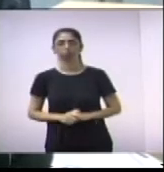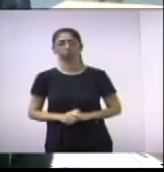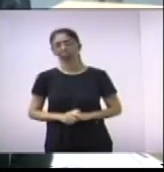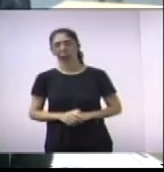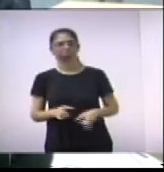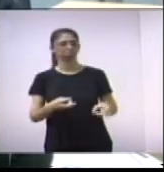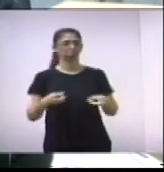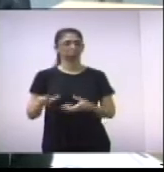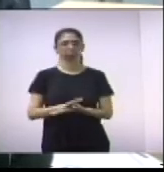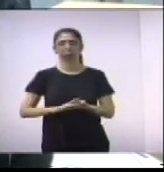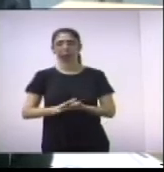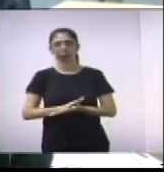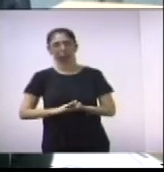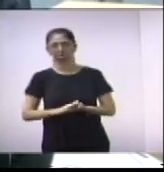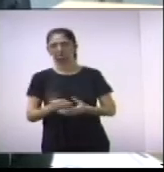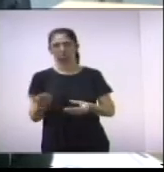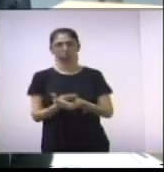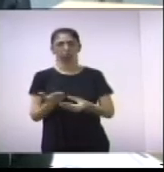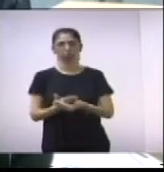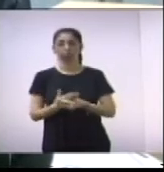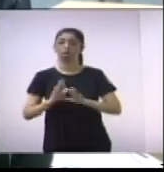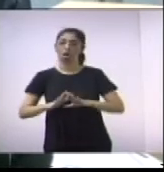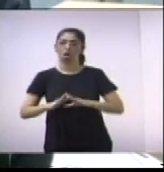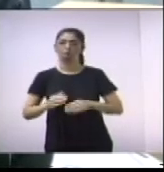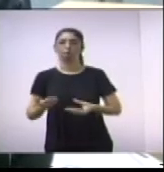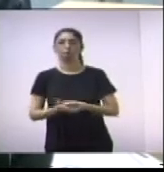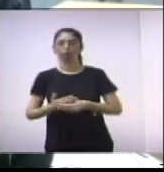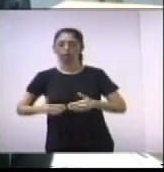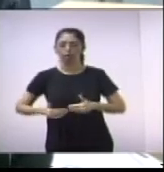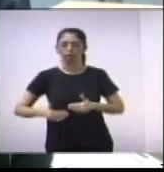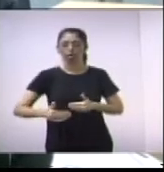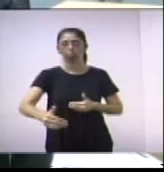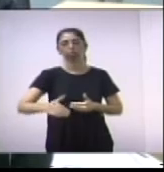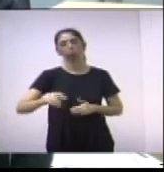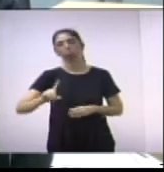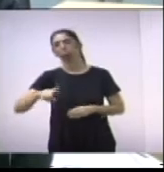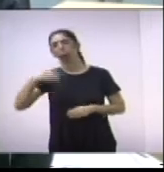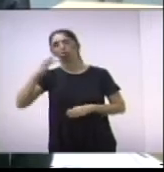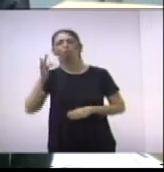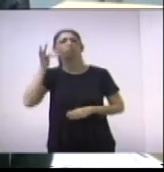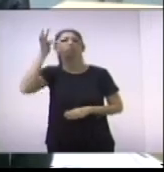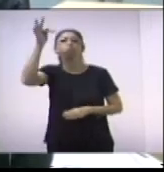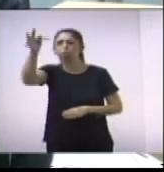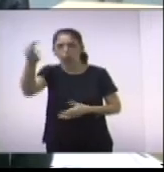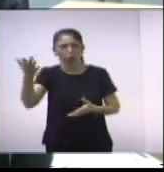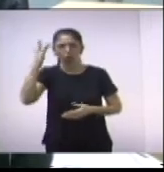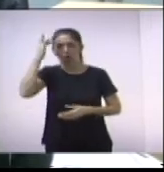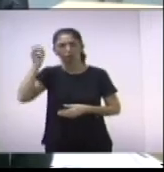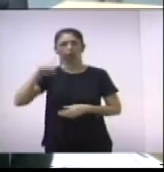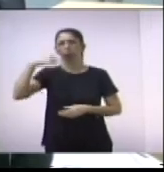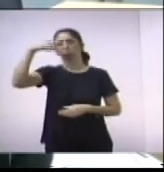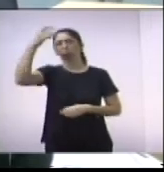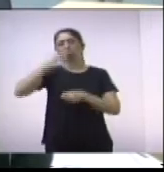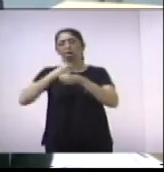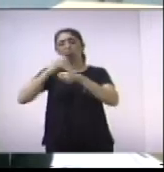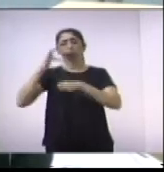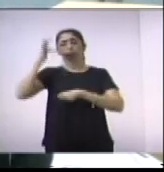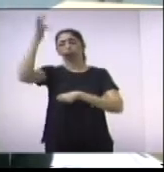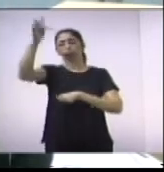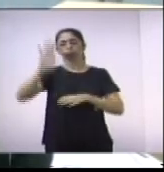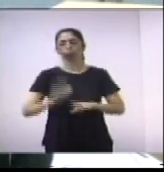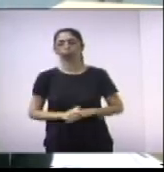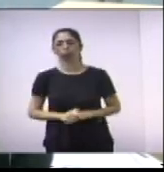ser que esse processo que está em andamento, amanhã, depois, ano que vem, não sei quando o